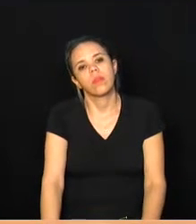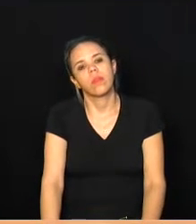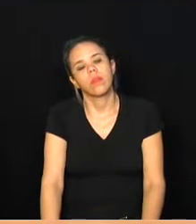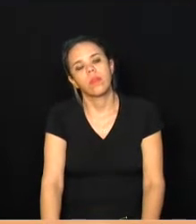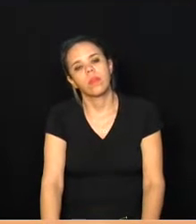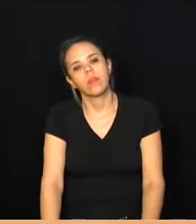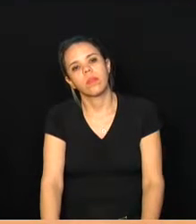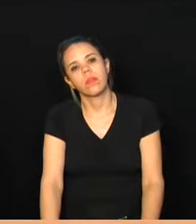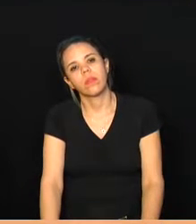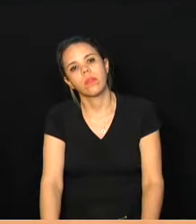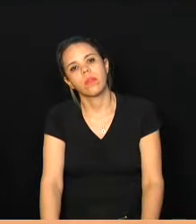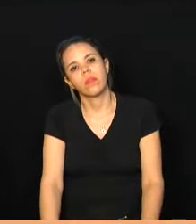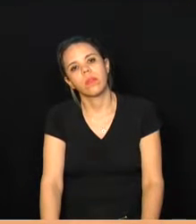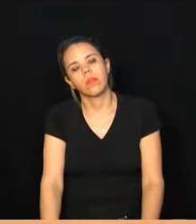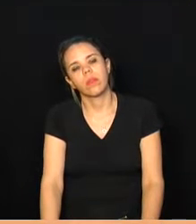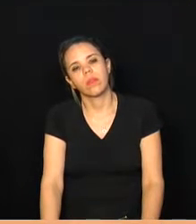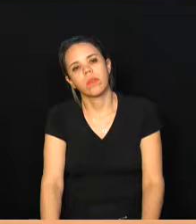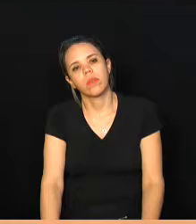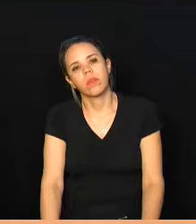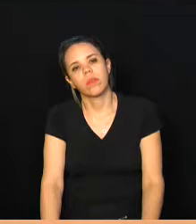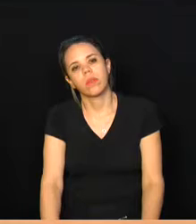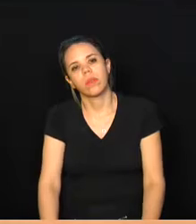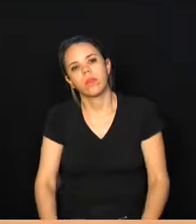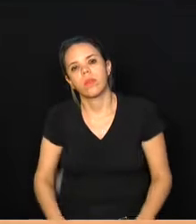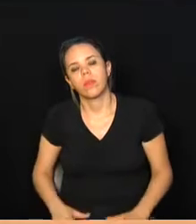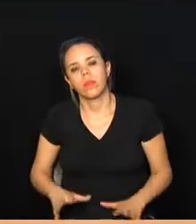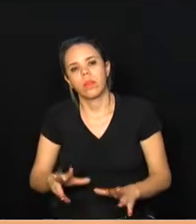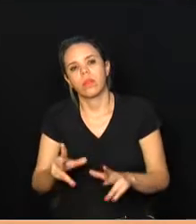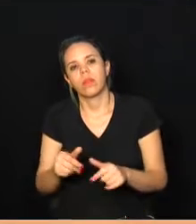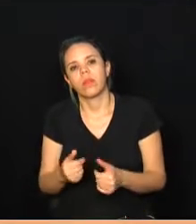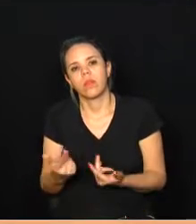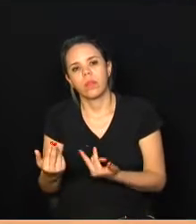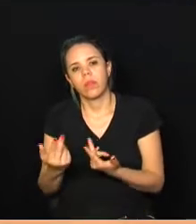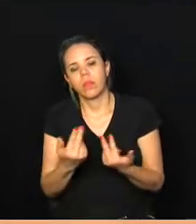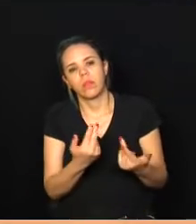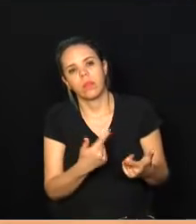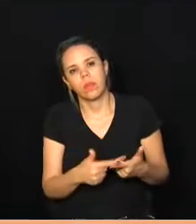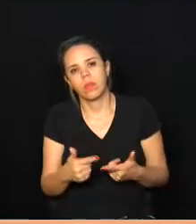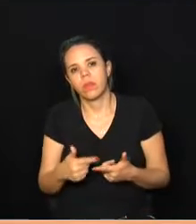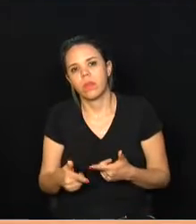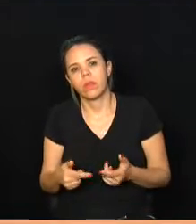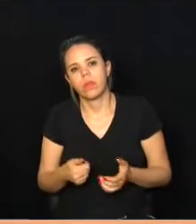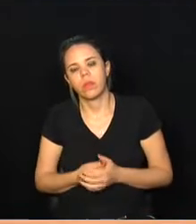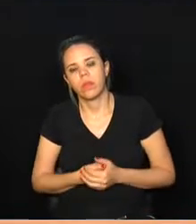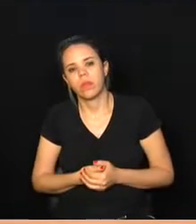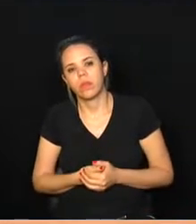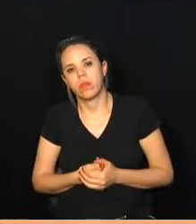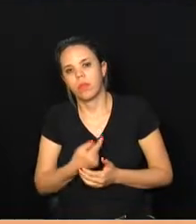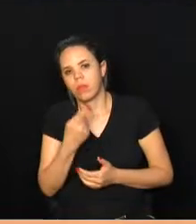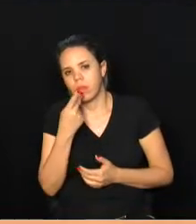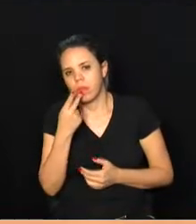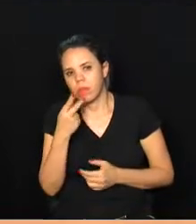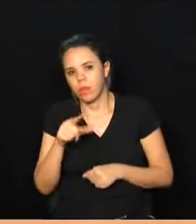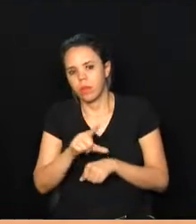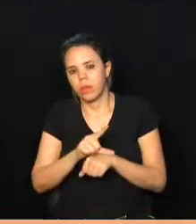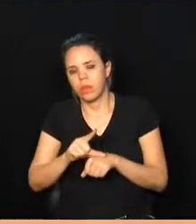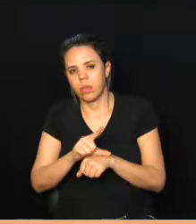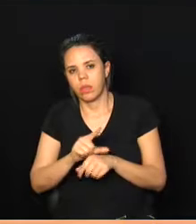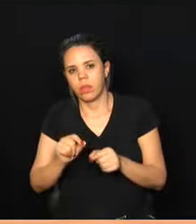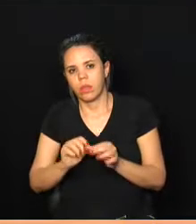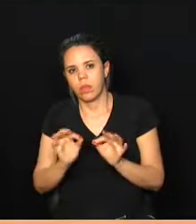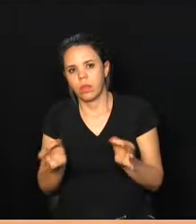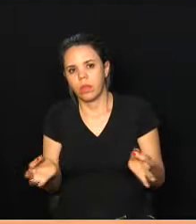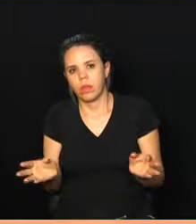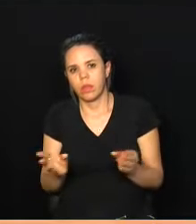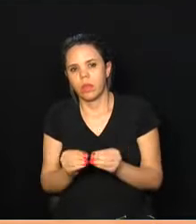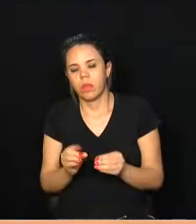Enfim, acho que aqui a gente está, todo mundo também com o mesmo problema, que é realmente falar sobre a legislação que tem que ser simplificada.